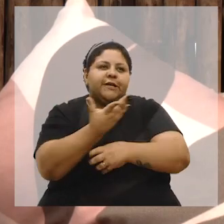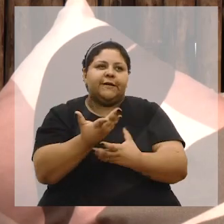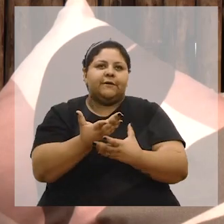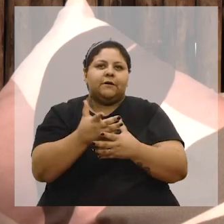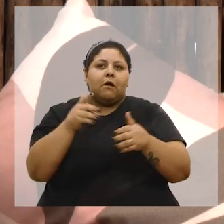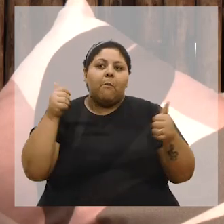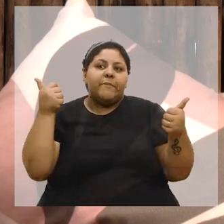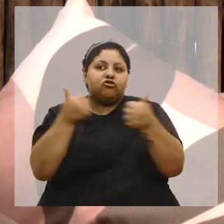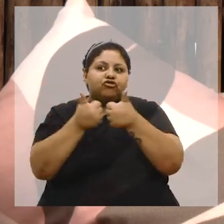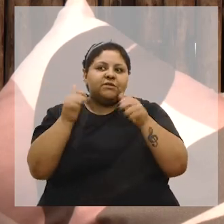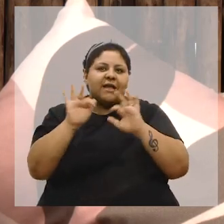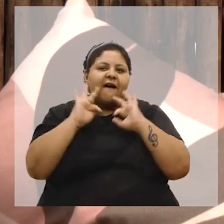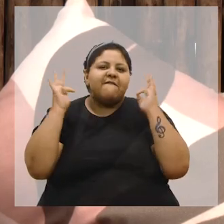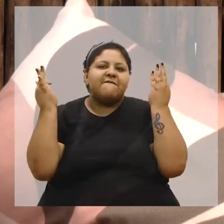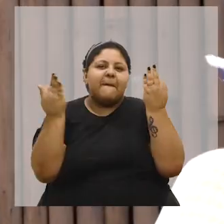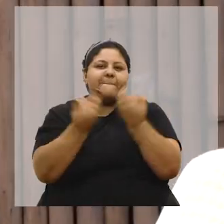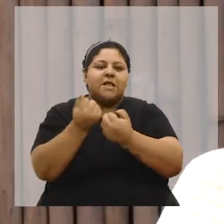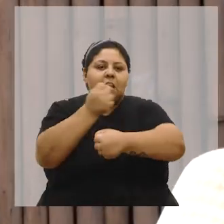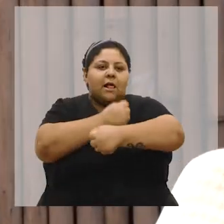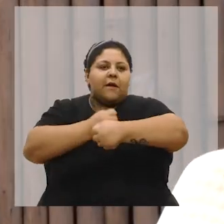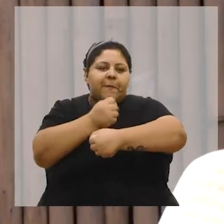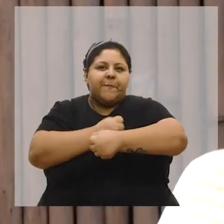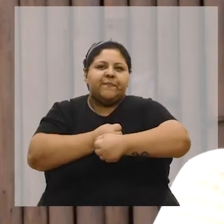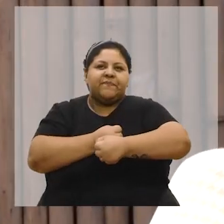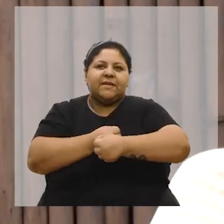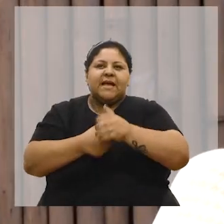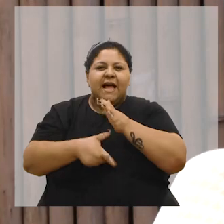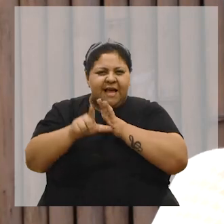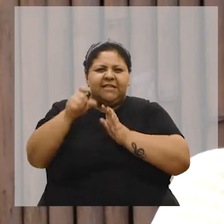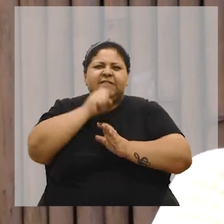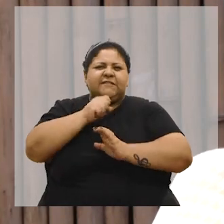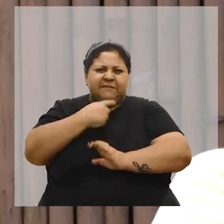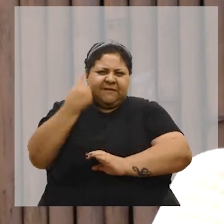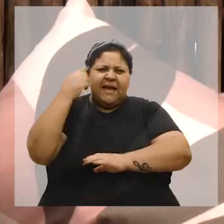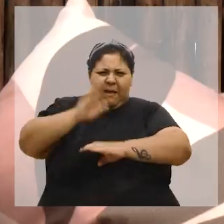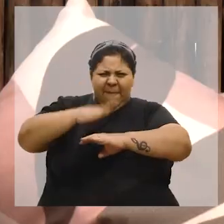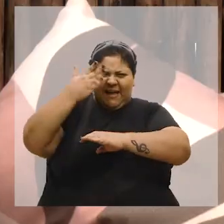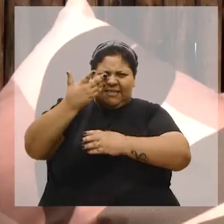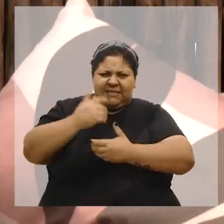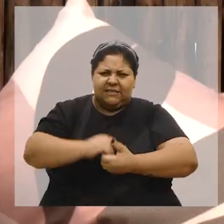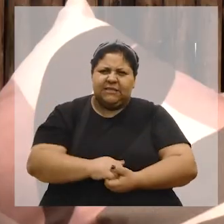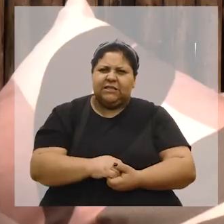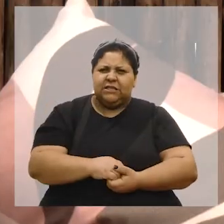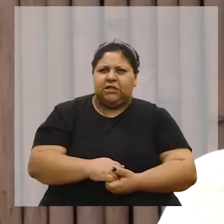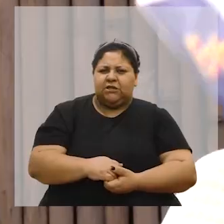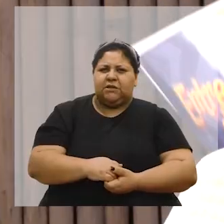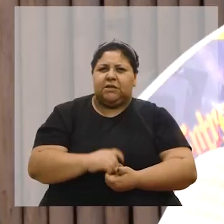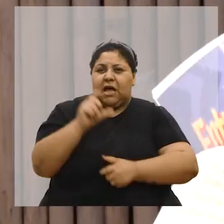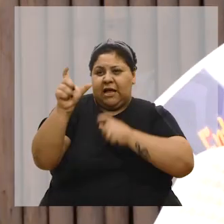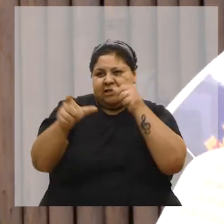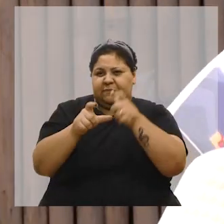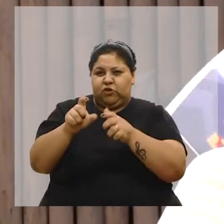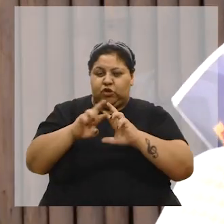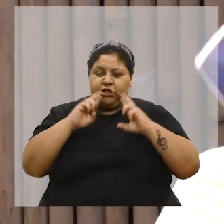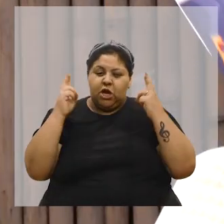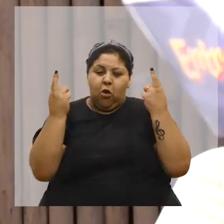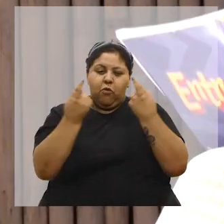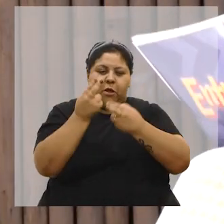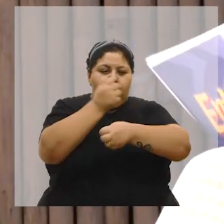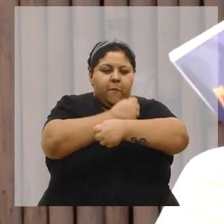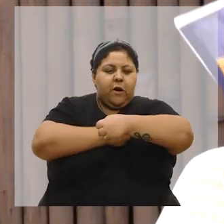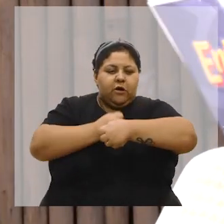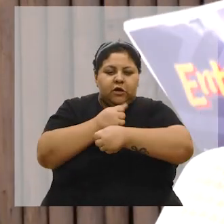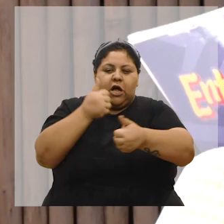assim, pra juntar a família. Que era assim, antigamente era mais assim, né? Antigamente era mais assim, as pessoas se reuniam mais